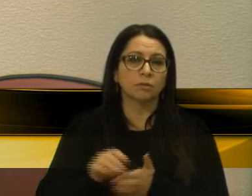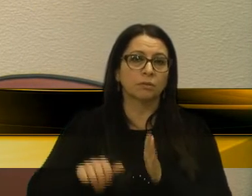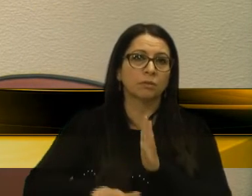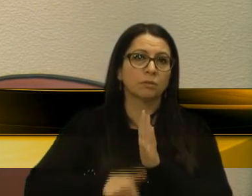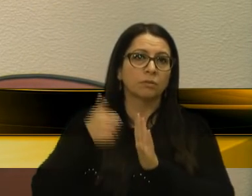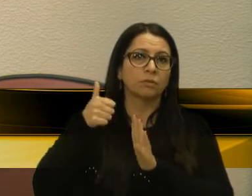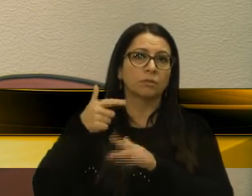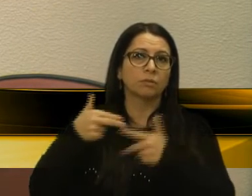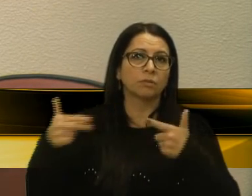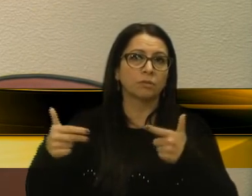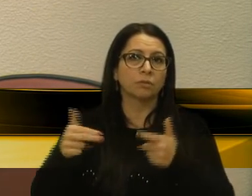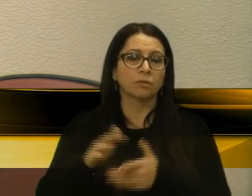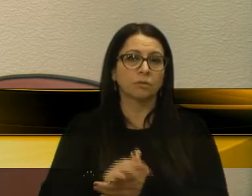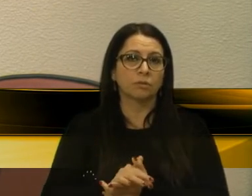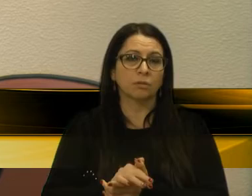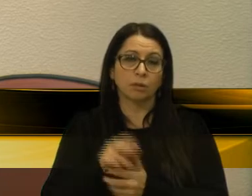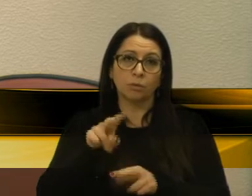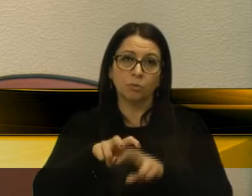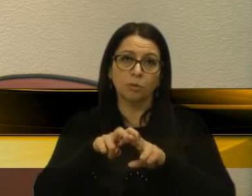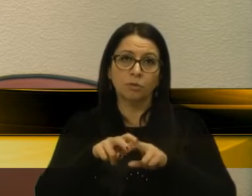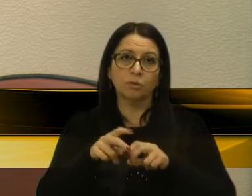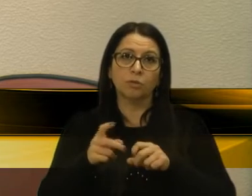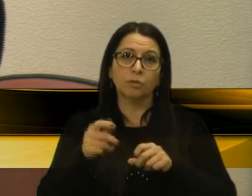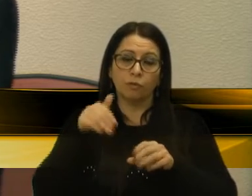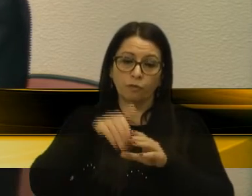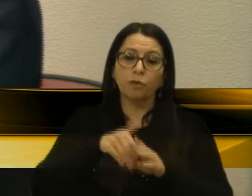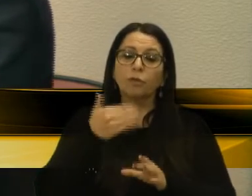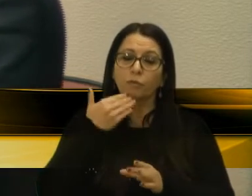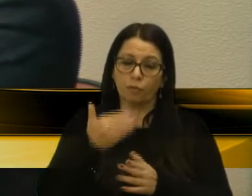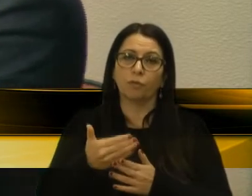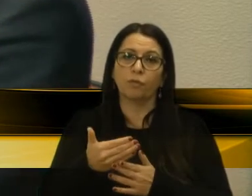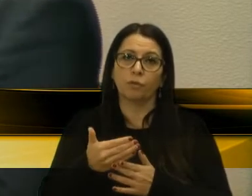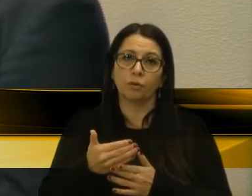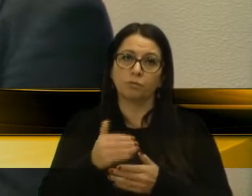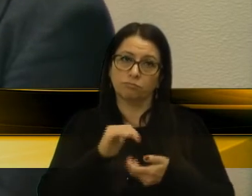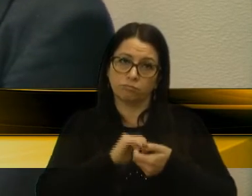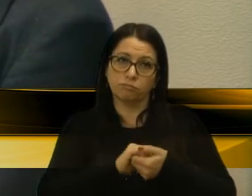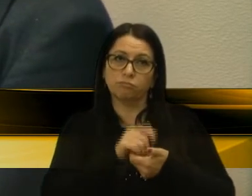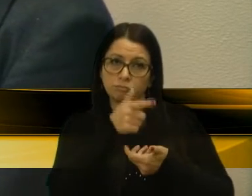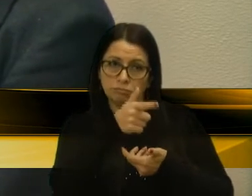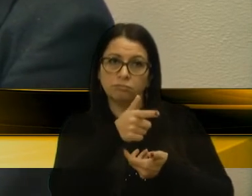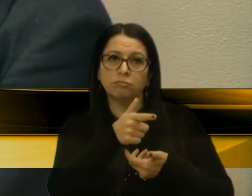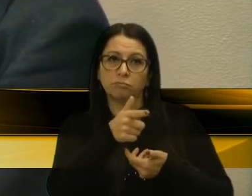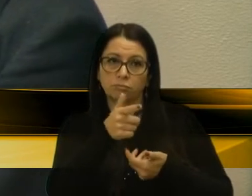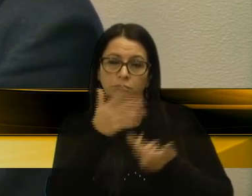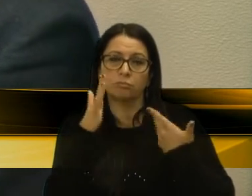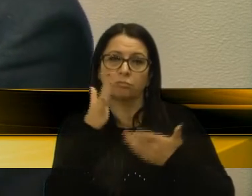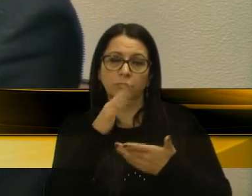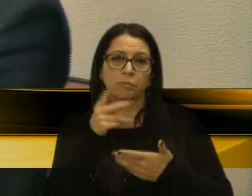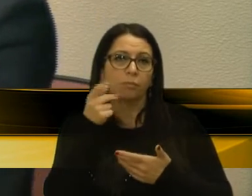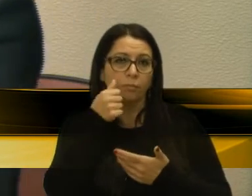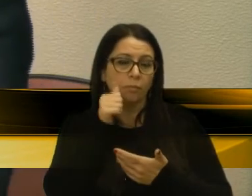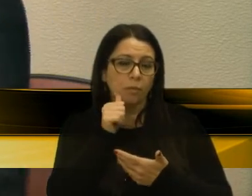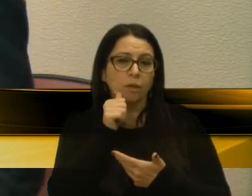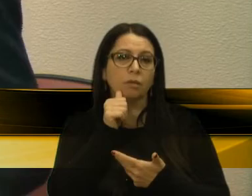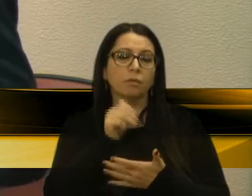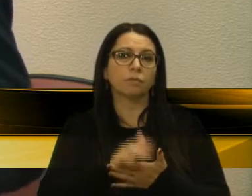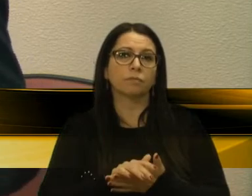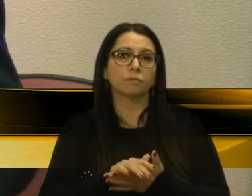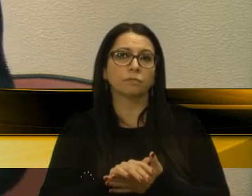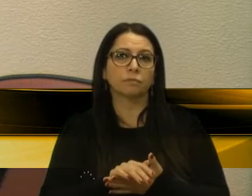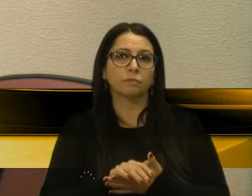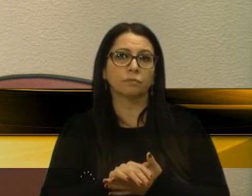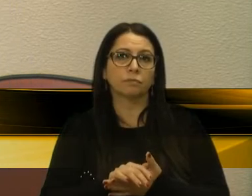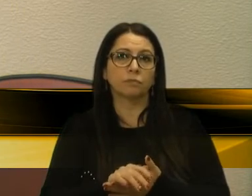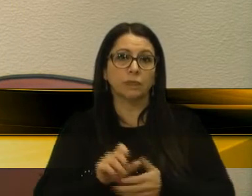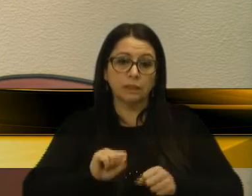essa situação, por isso que eu voto a favor. Saúdo a vereadora Paula por ter essa